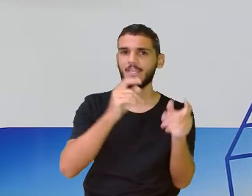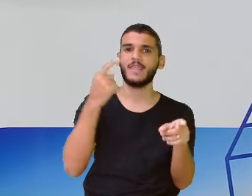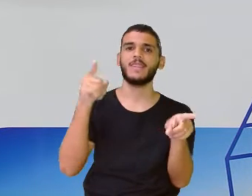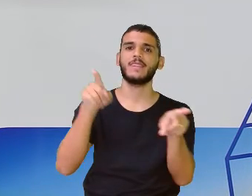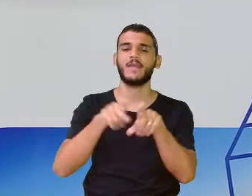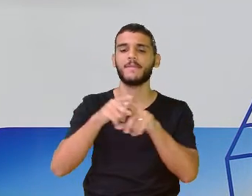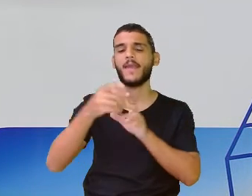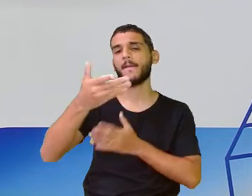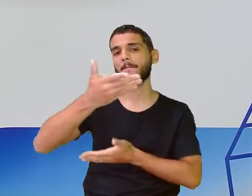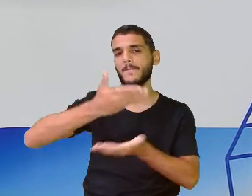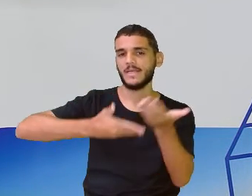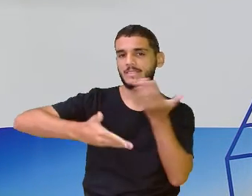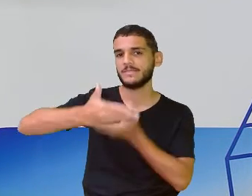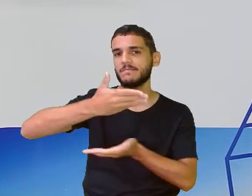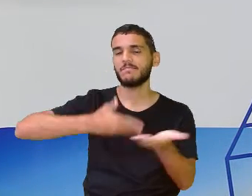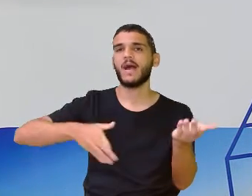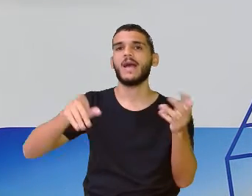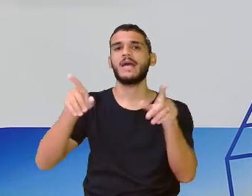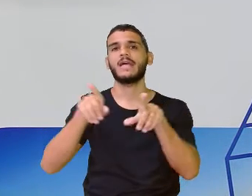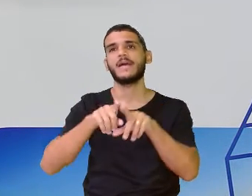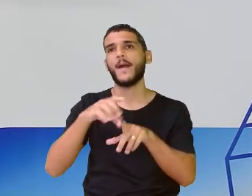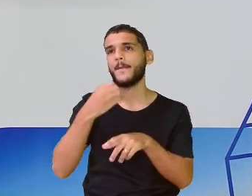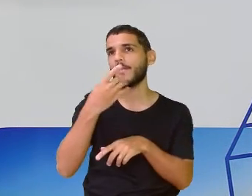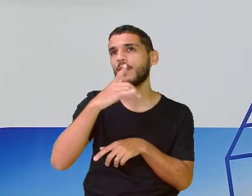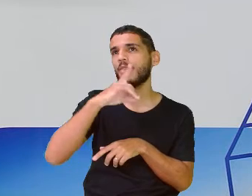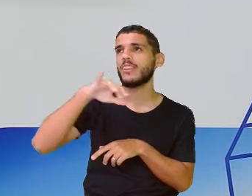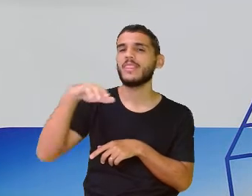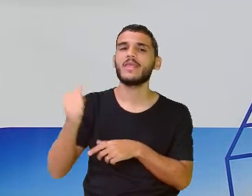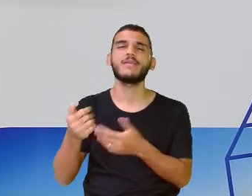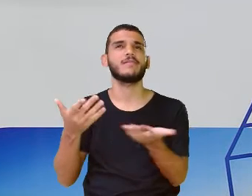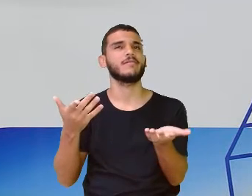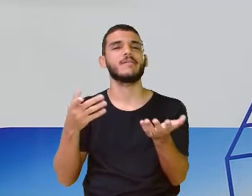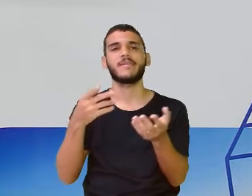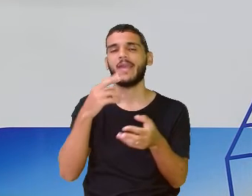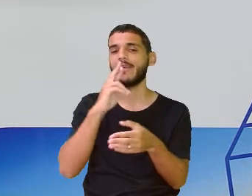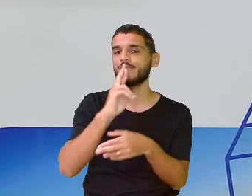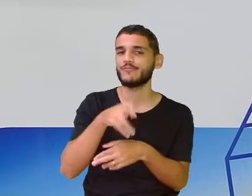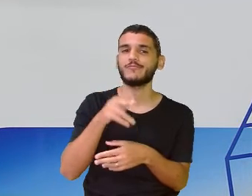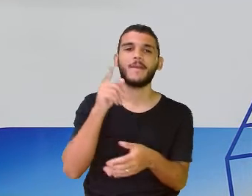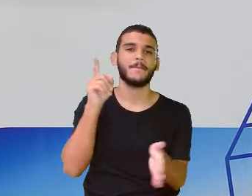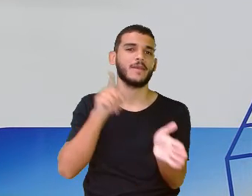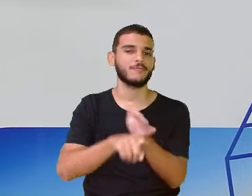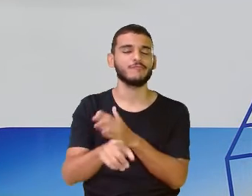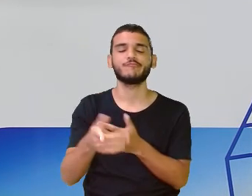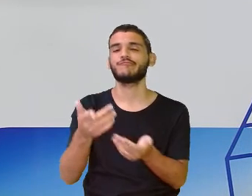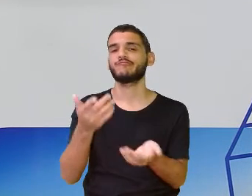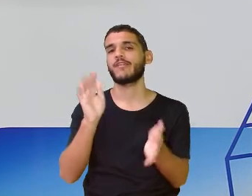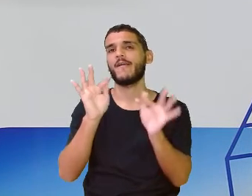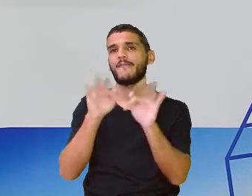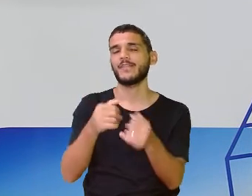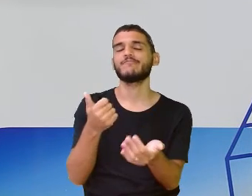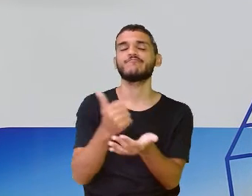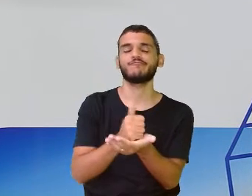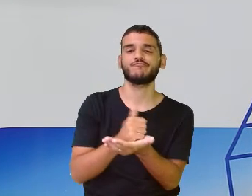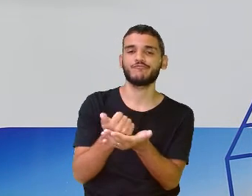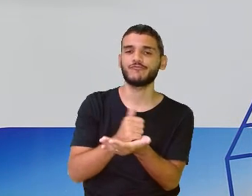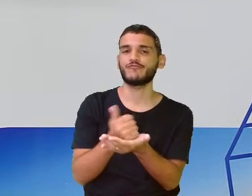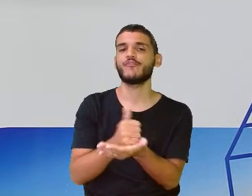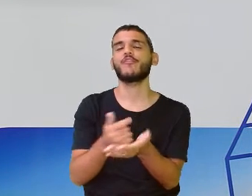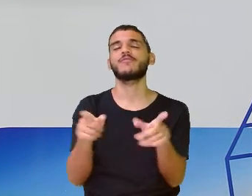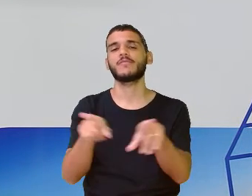teu bom dia, responder as perguntas. Final da aula tem aquele joguinho básico para ver se você realmente aprendeu.